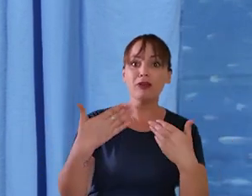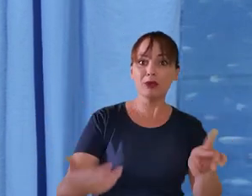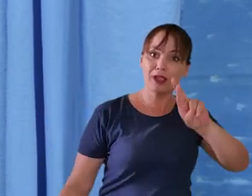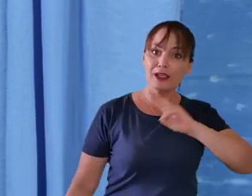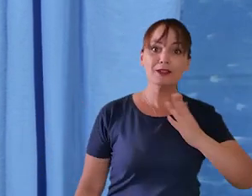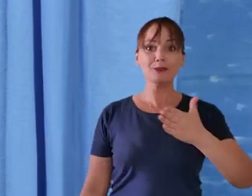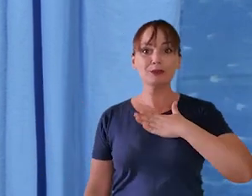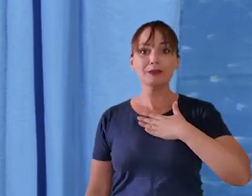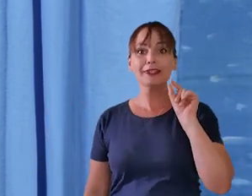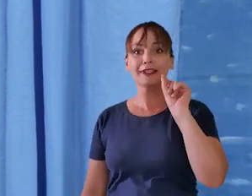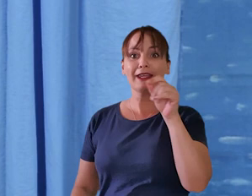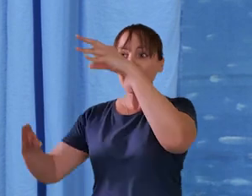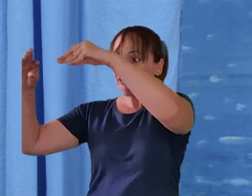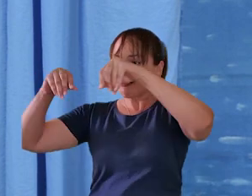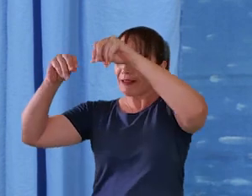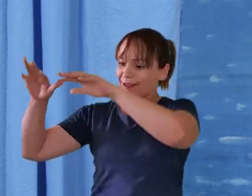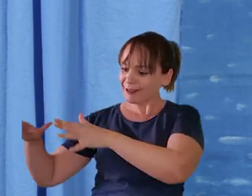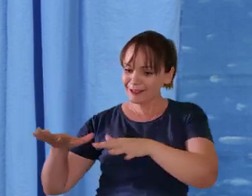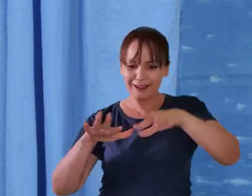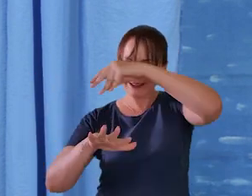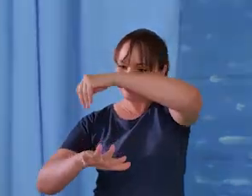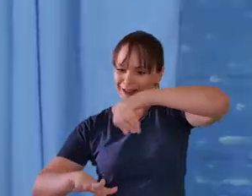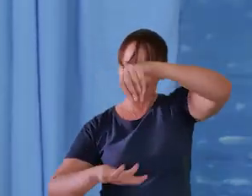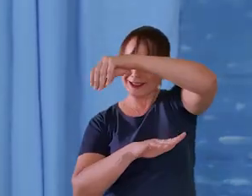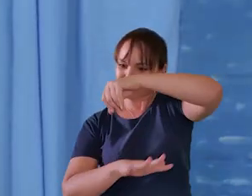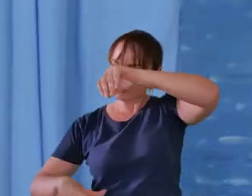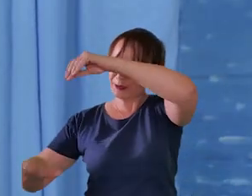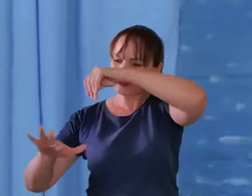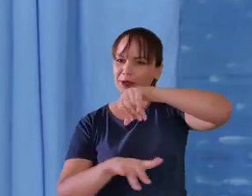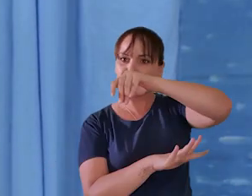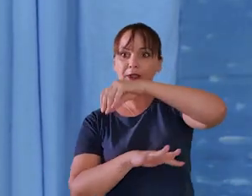menino, quem temperou o mar?